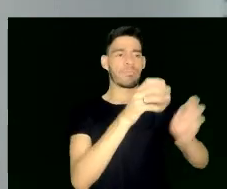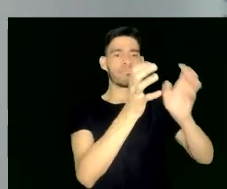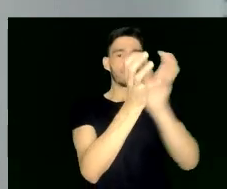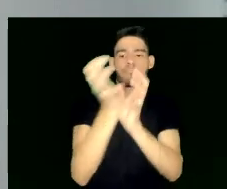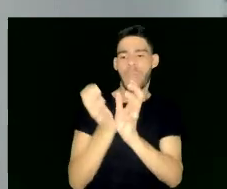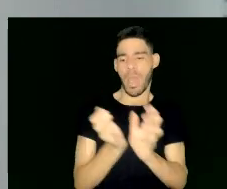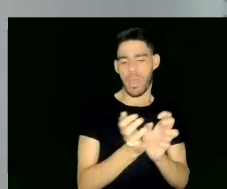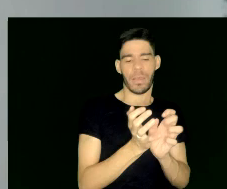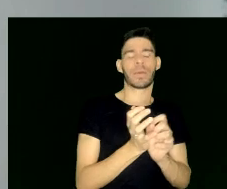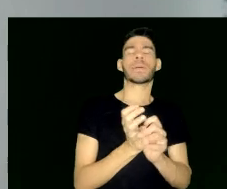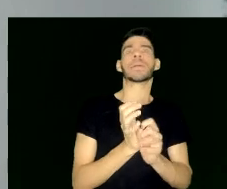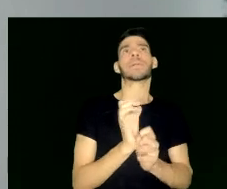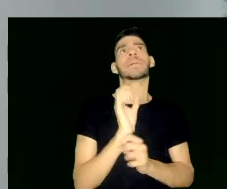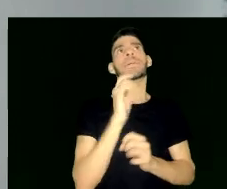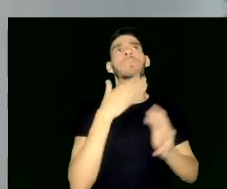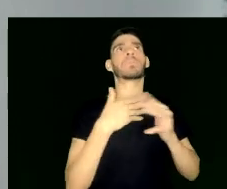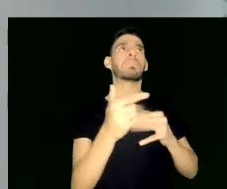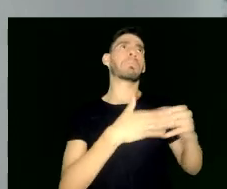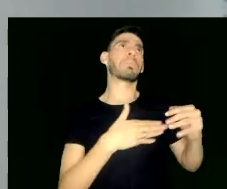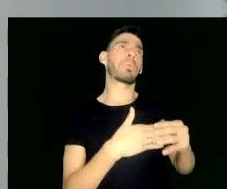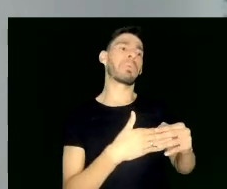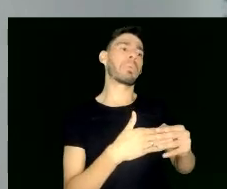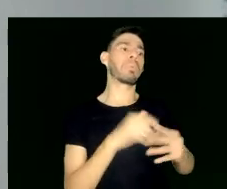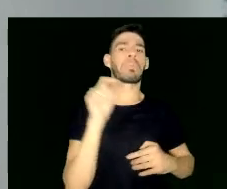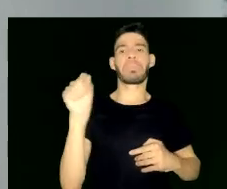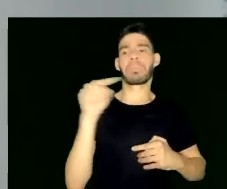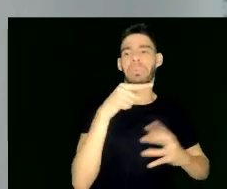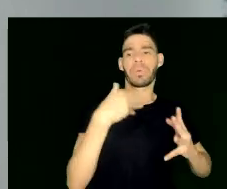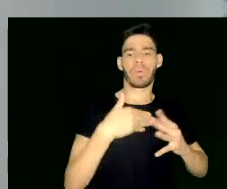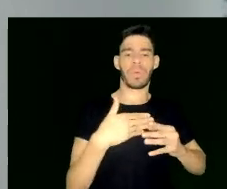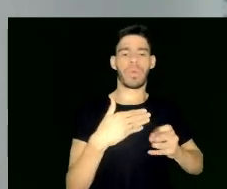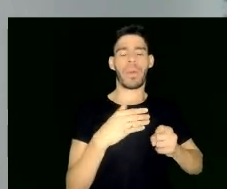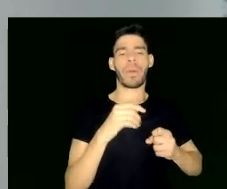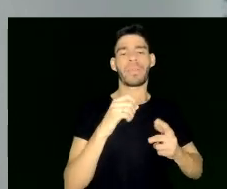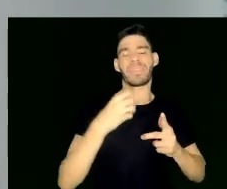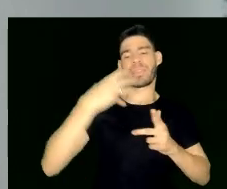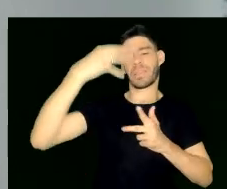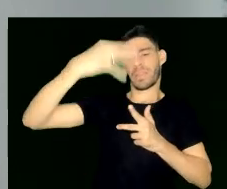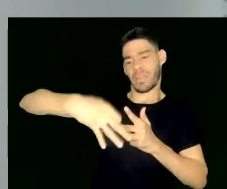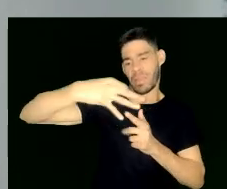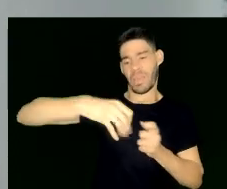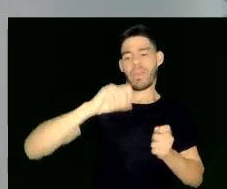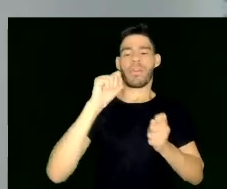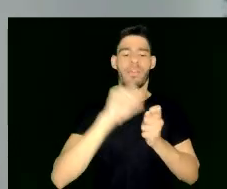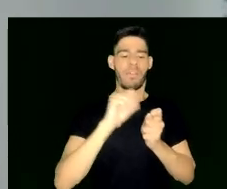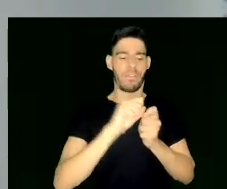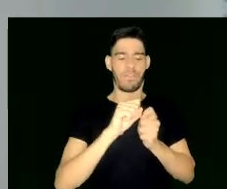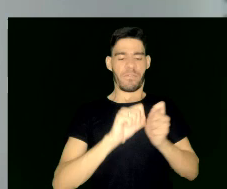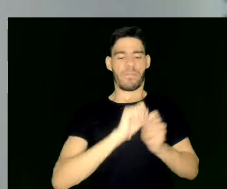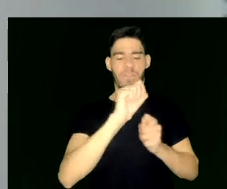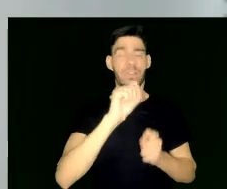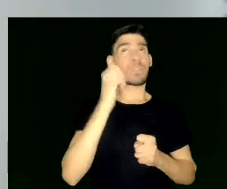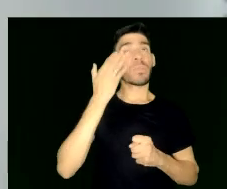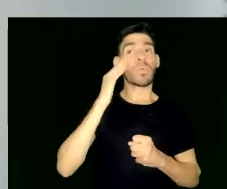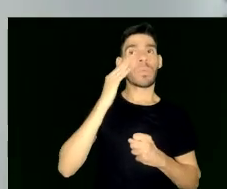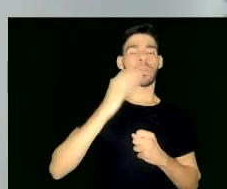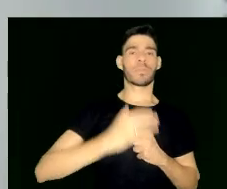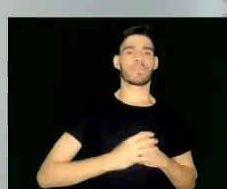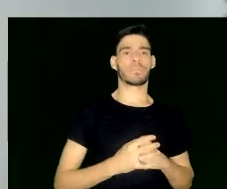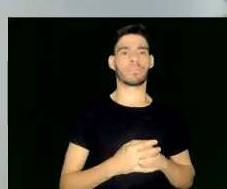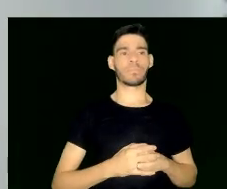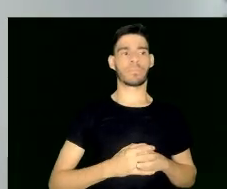os membros do Estado, seja do Executivo, Legislativo e, claro, também do Poder Judiciário, que fazem